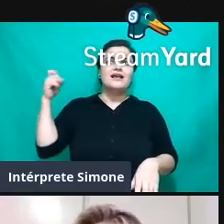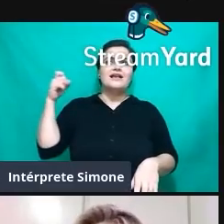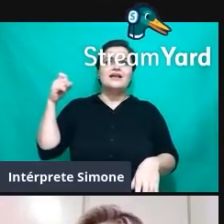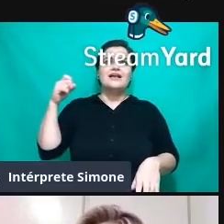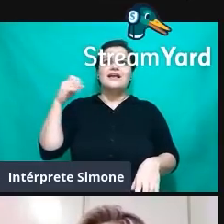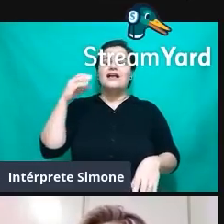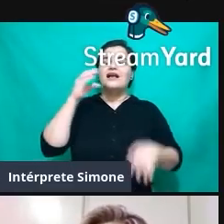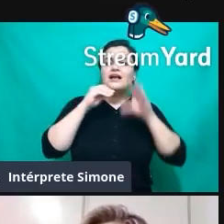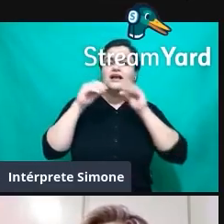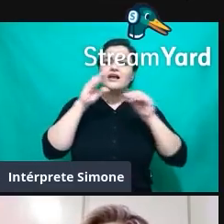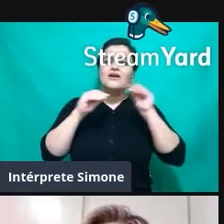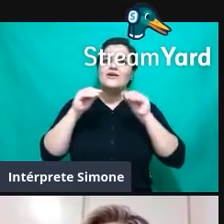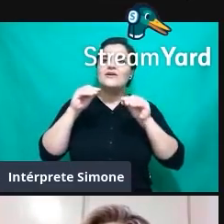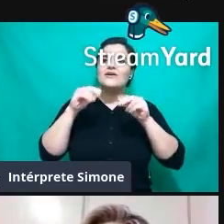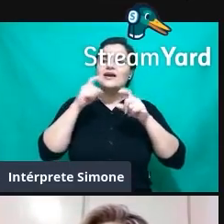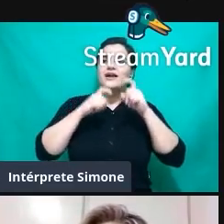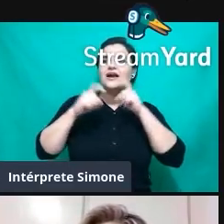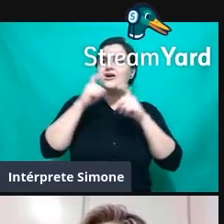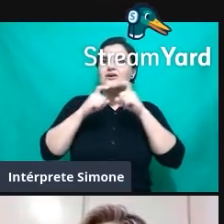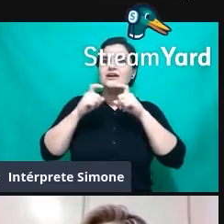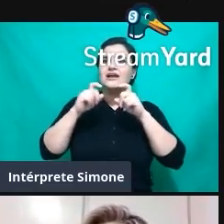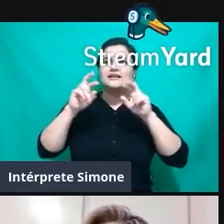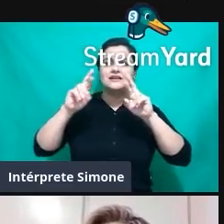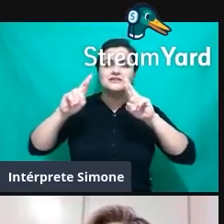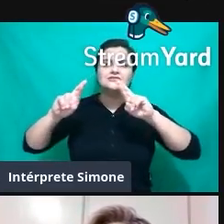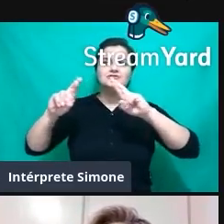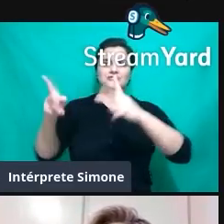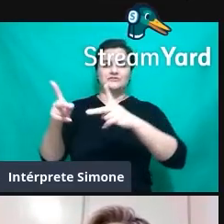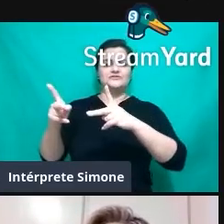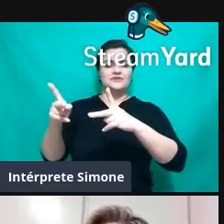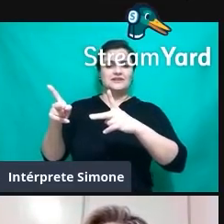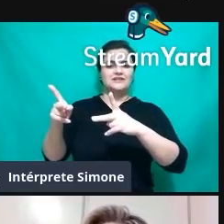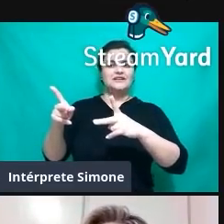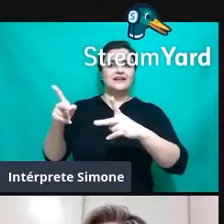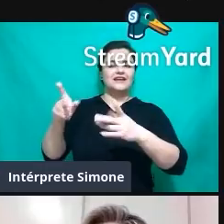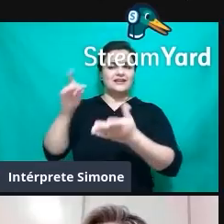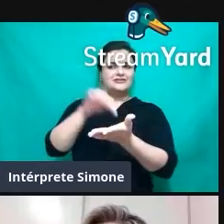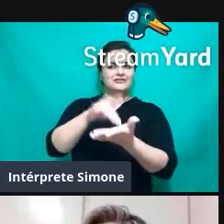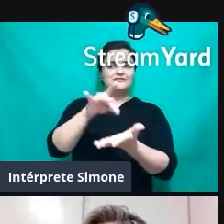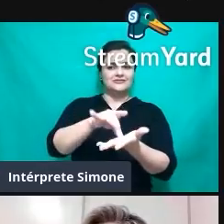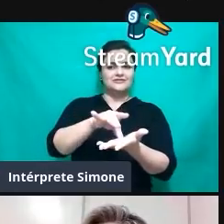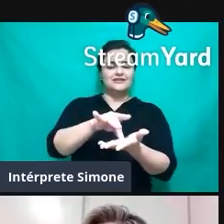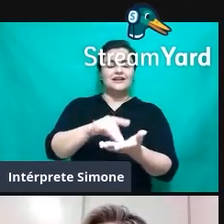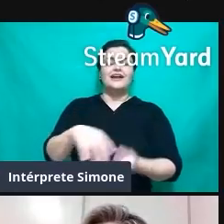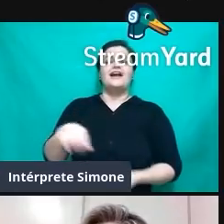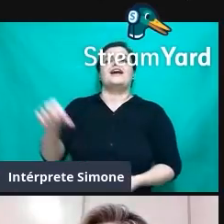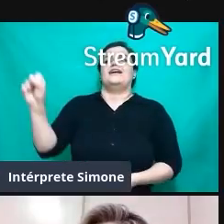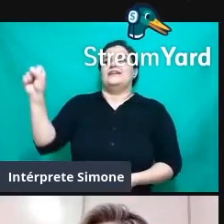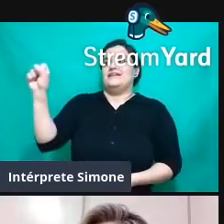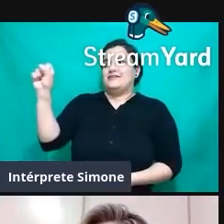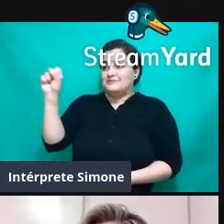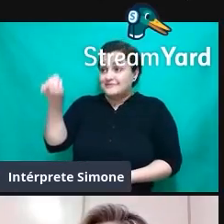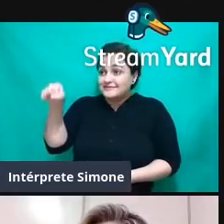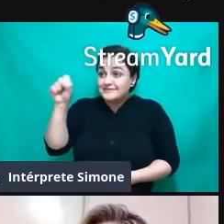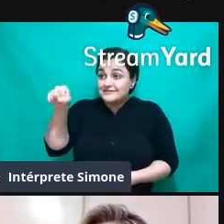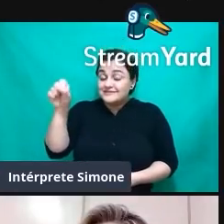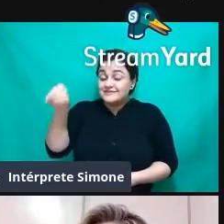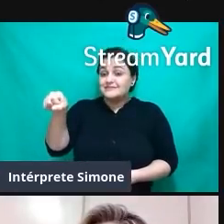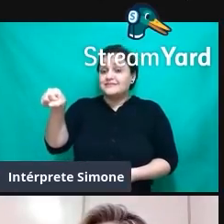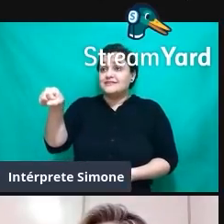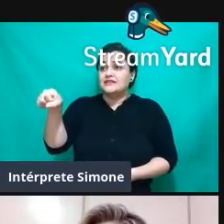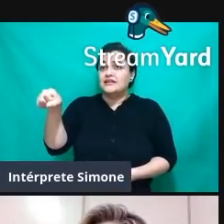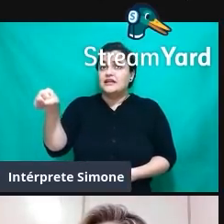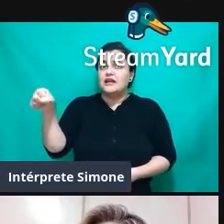Sim, quando a gente trabalha com eles, ainda mais se tem alguma criança que ela veio de outro estado, né, tem uma forma de